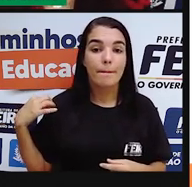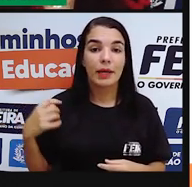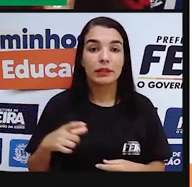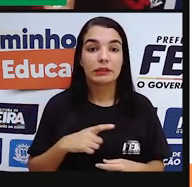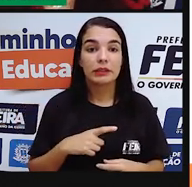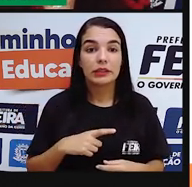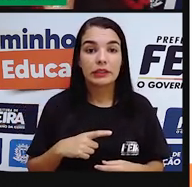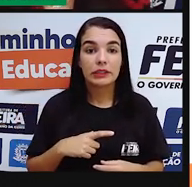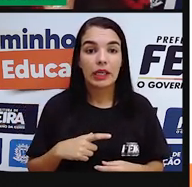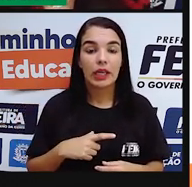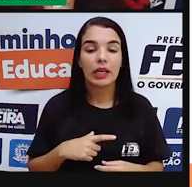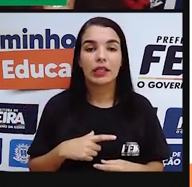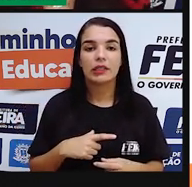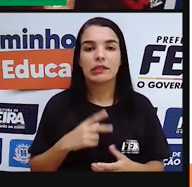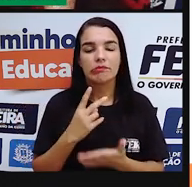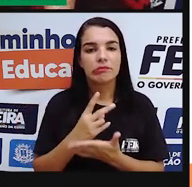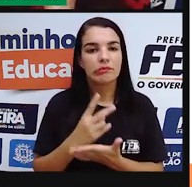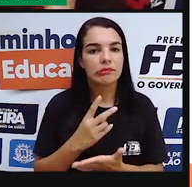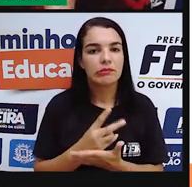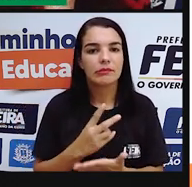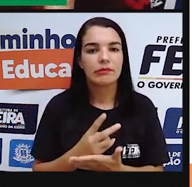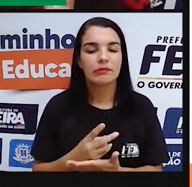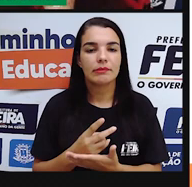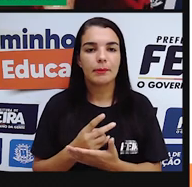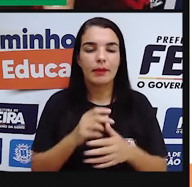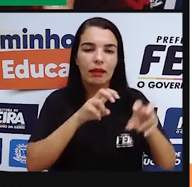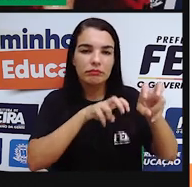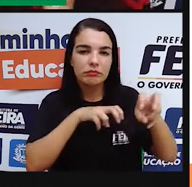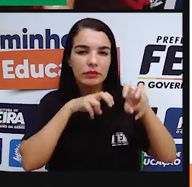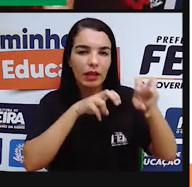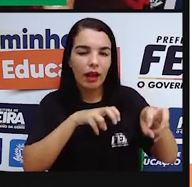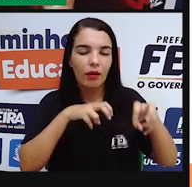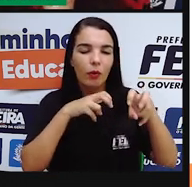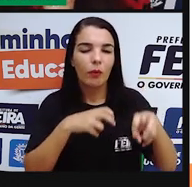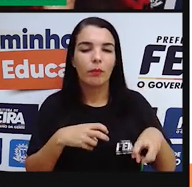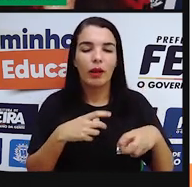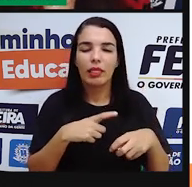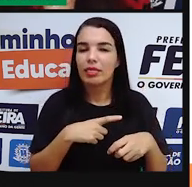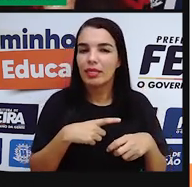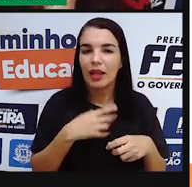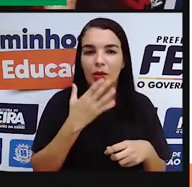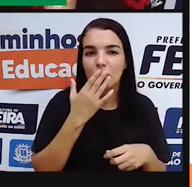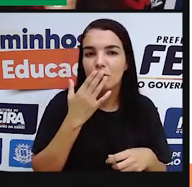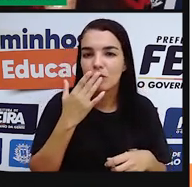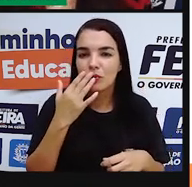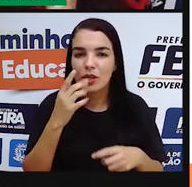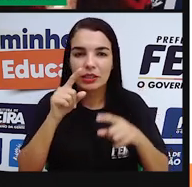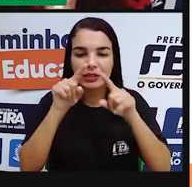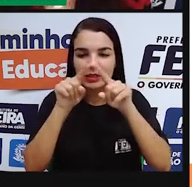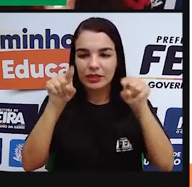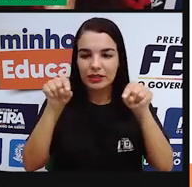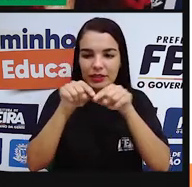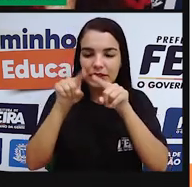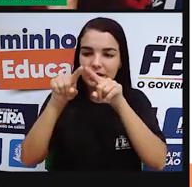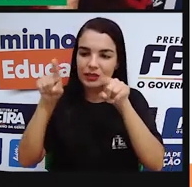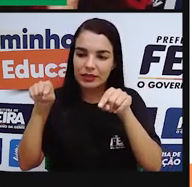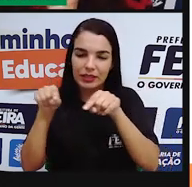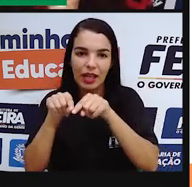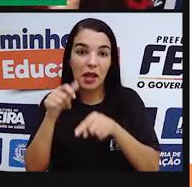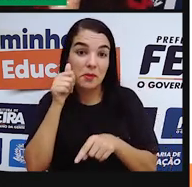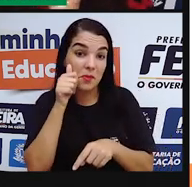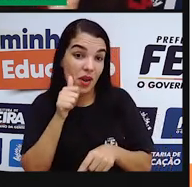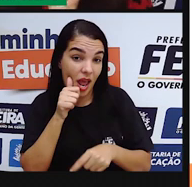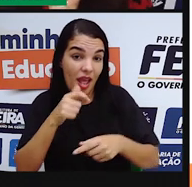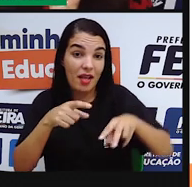são tipicamente caipiras, como vestimentas bem coloridas e de estampa xadrez. As